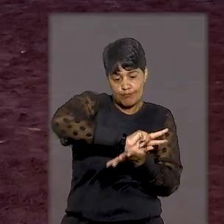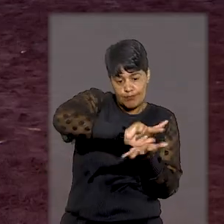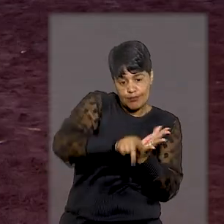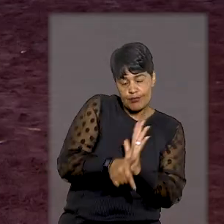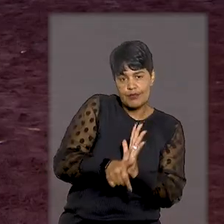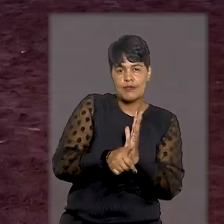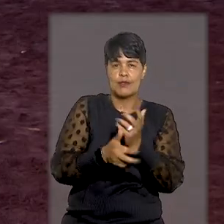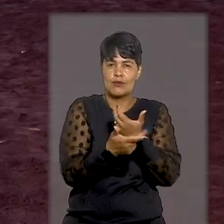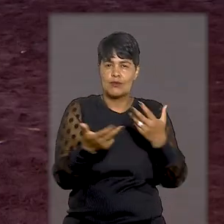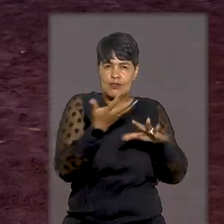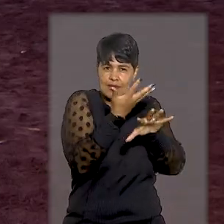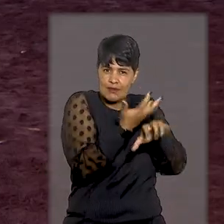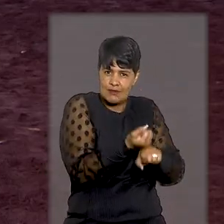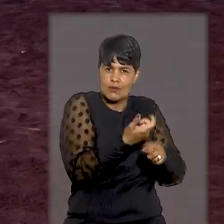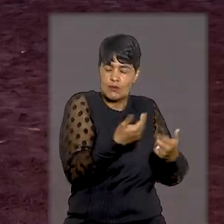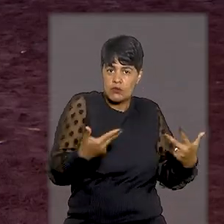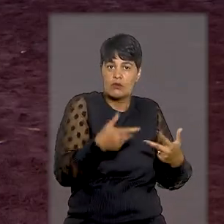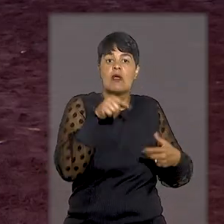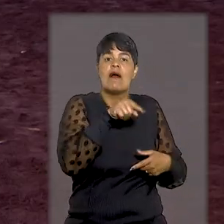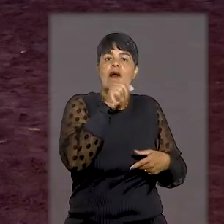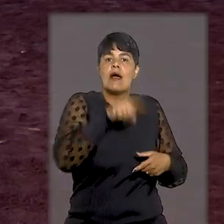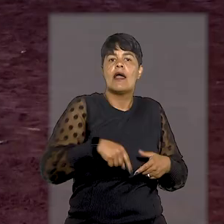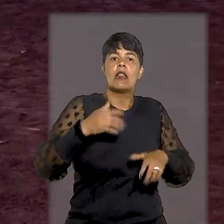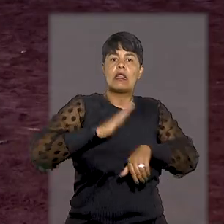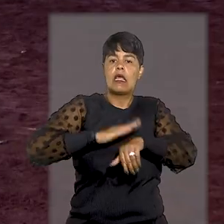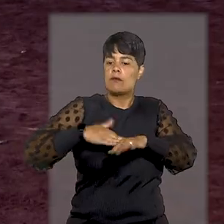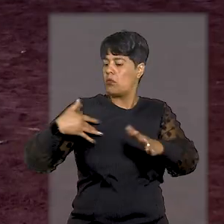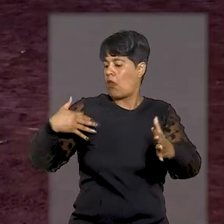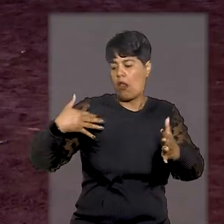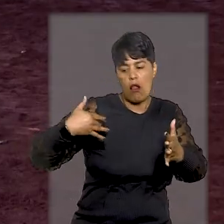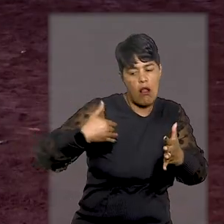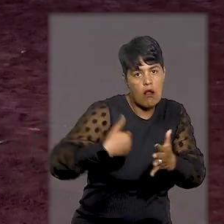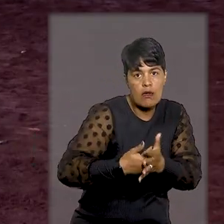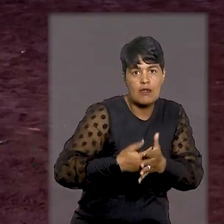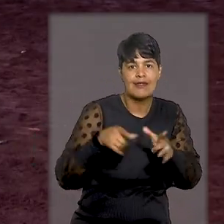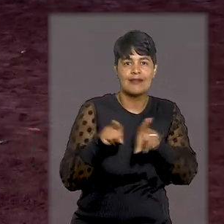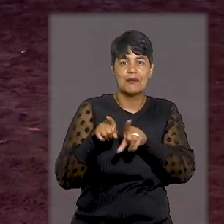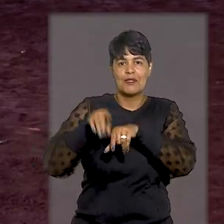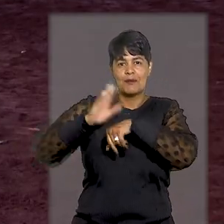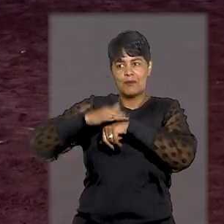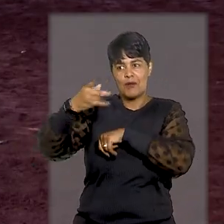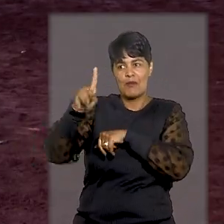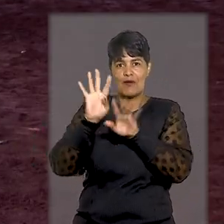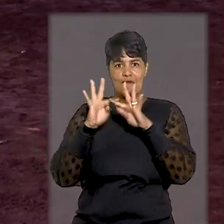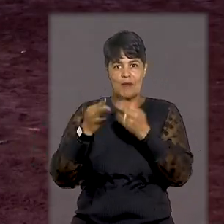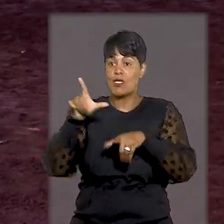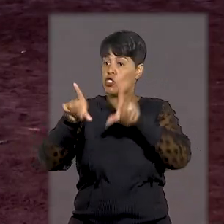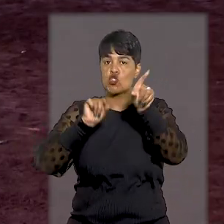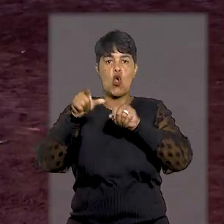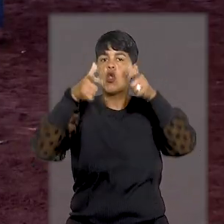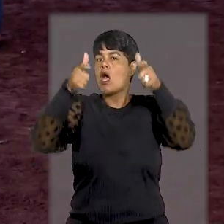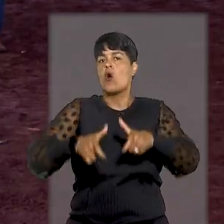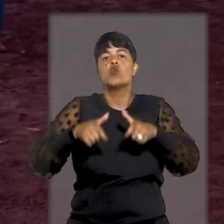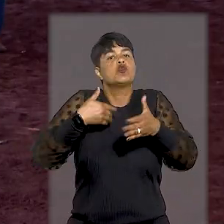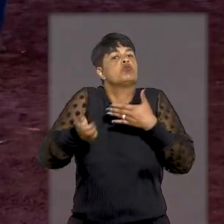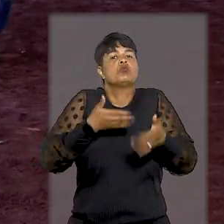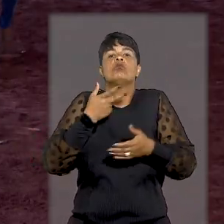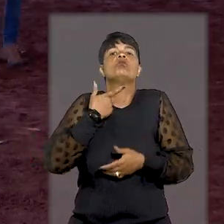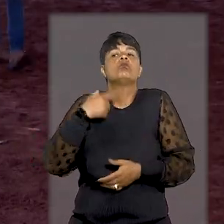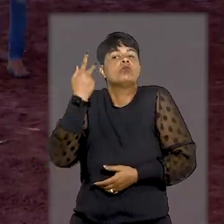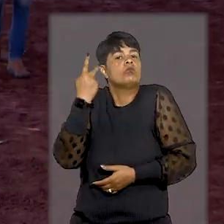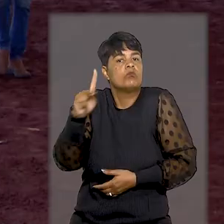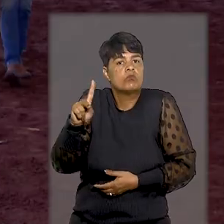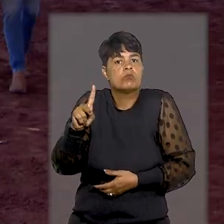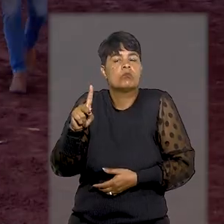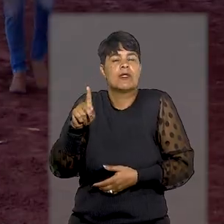disciplinar também com ecoterapia por tempo indeterminado e com os profissionais escolhidos pela família fora da rede credenciada